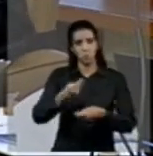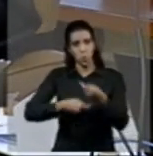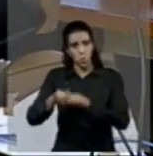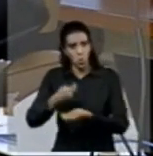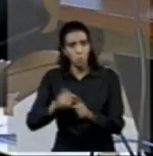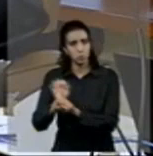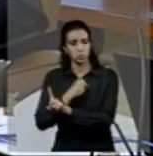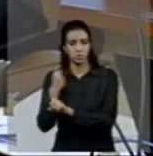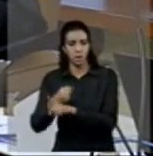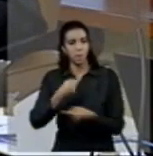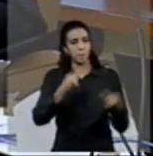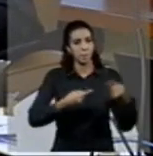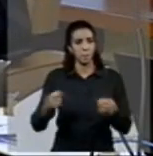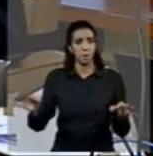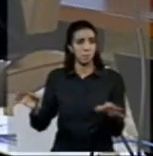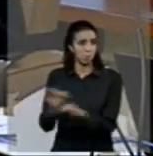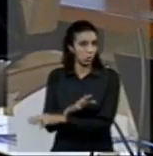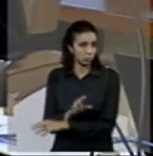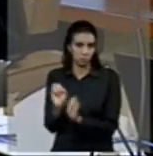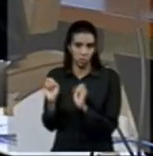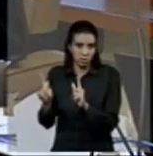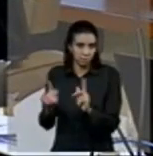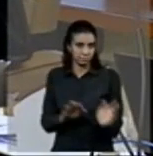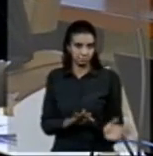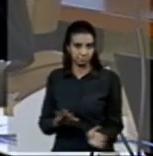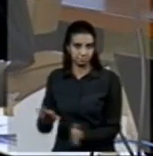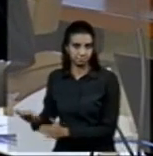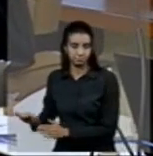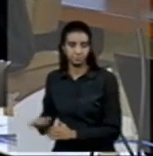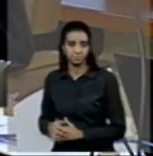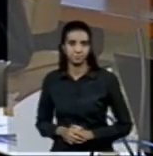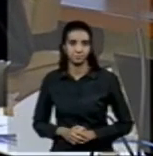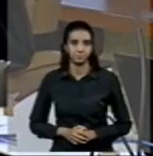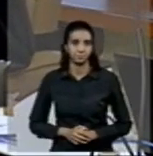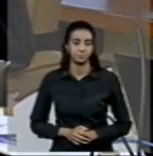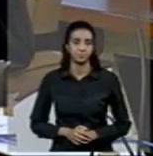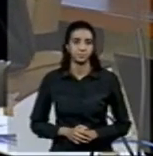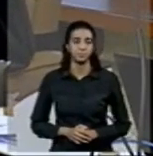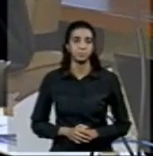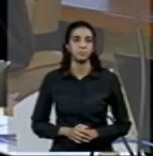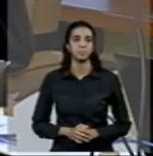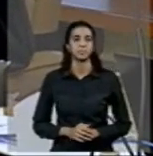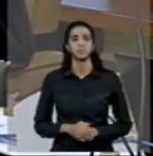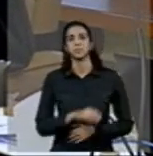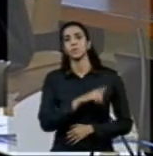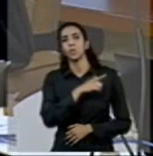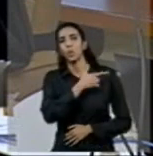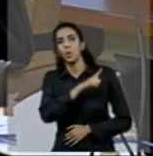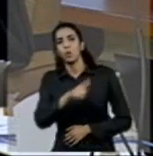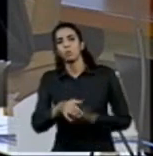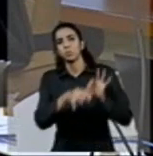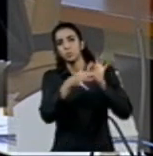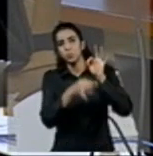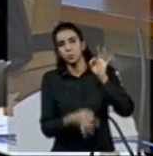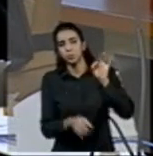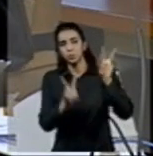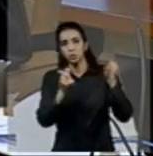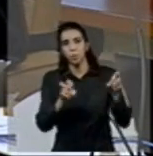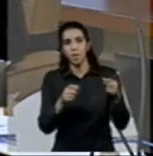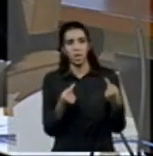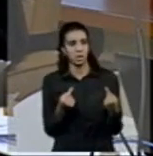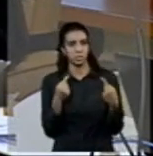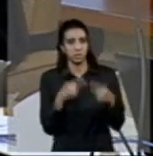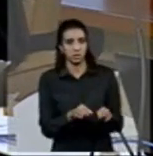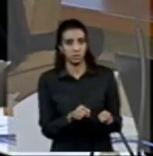econômico e social. O outro preceito, os outros preceitos que suscitam a violação,